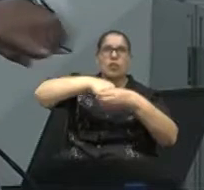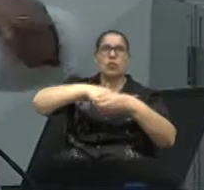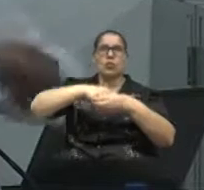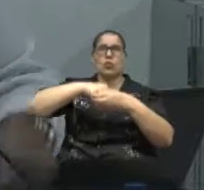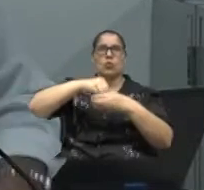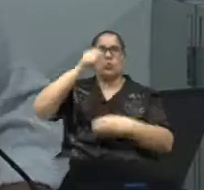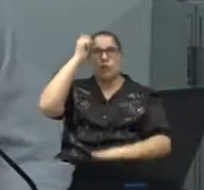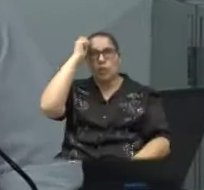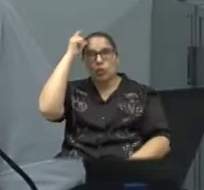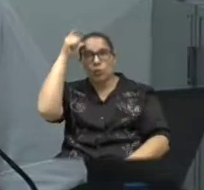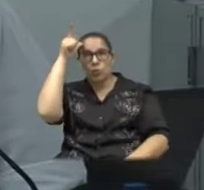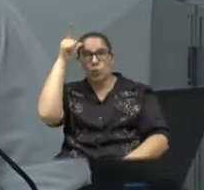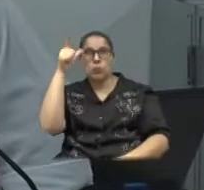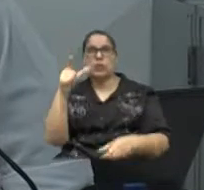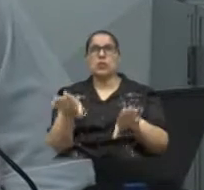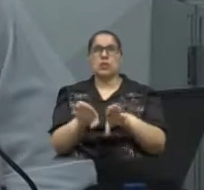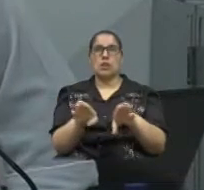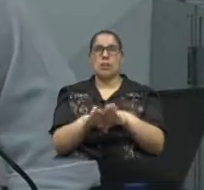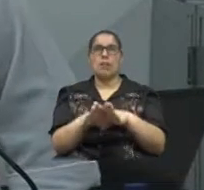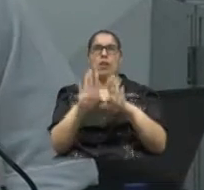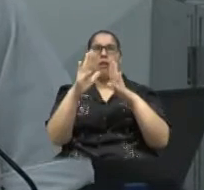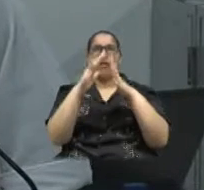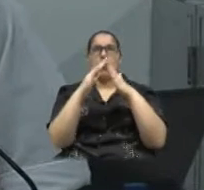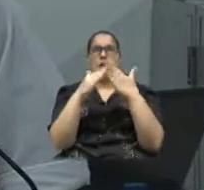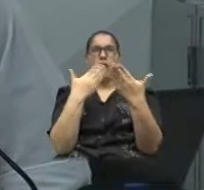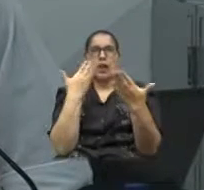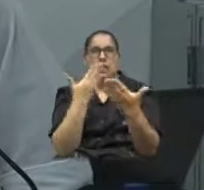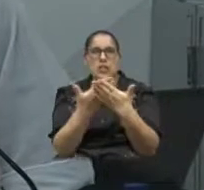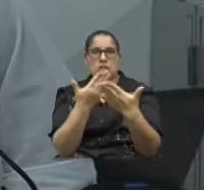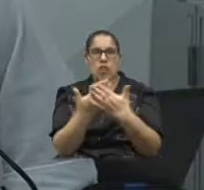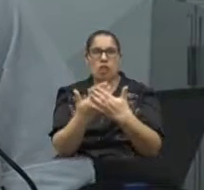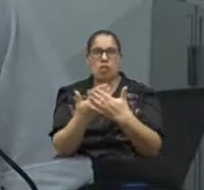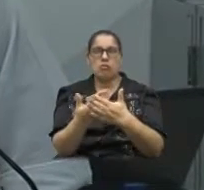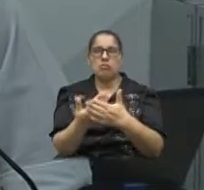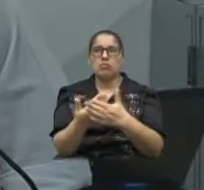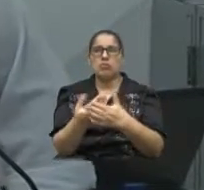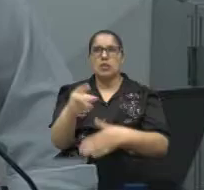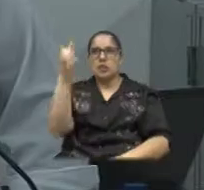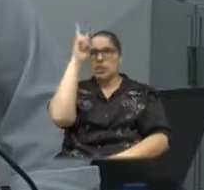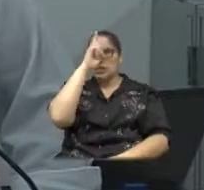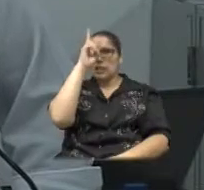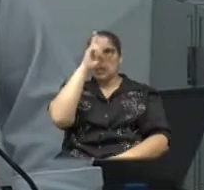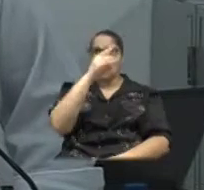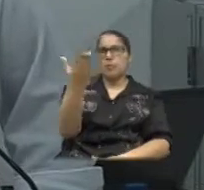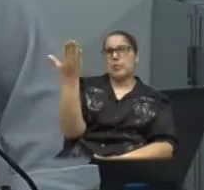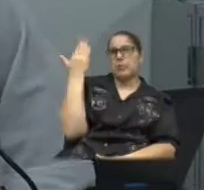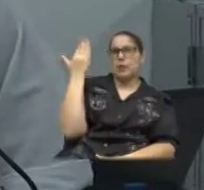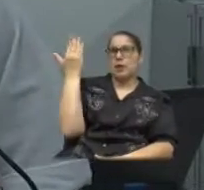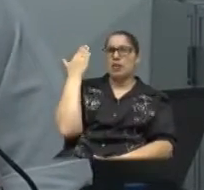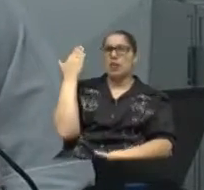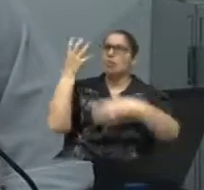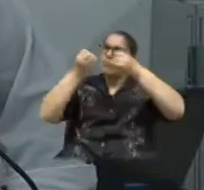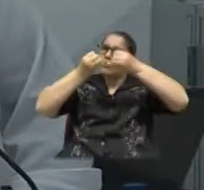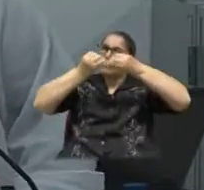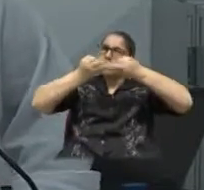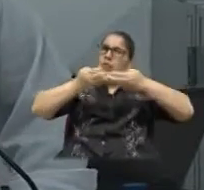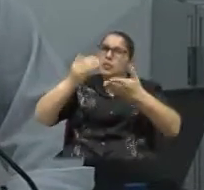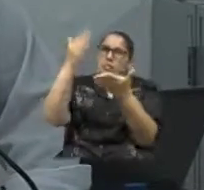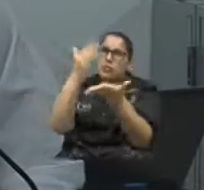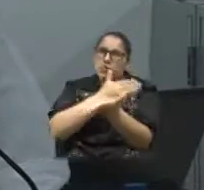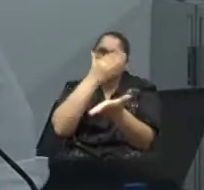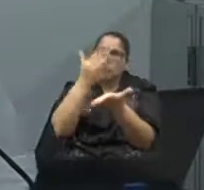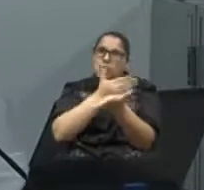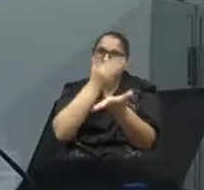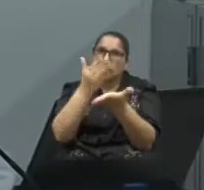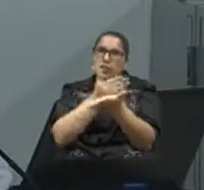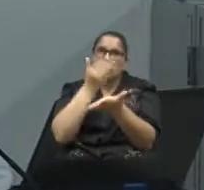lembra aqui no começo do ano, quando eu falei do livro lá A Triste História de Heredegalda? É isso que eles querem fazer, entrar por educação,